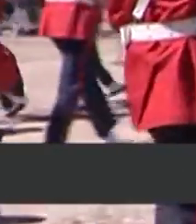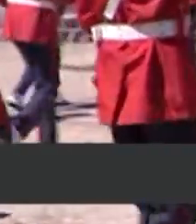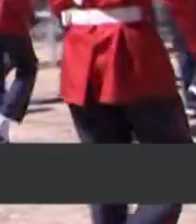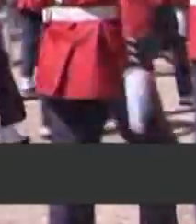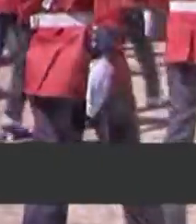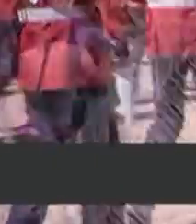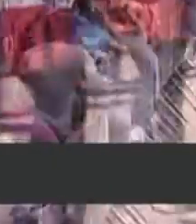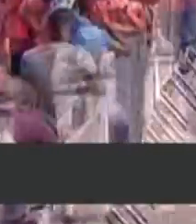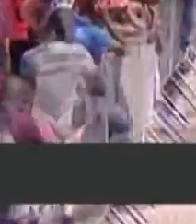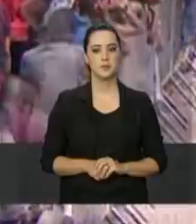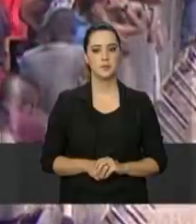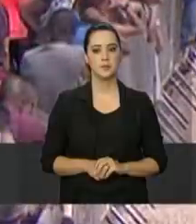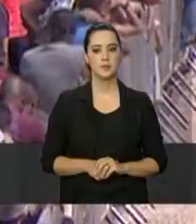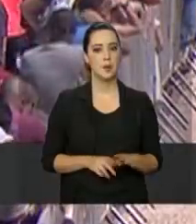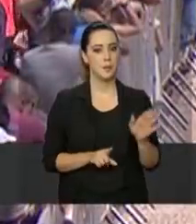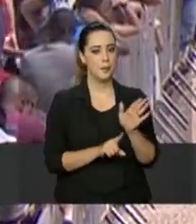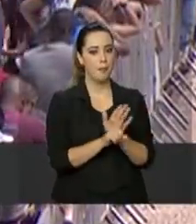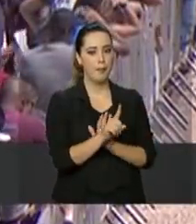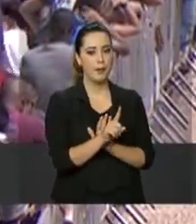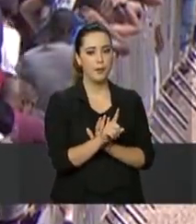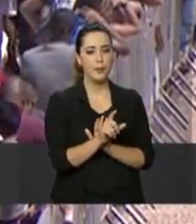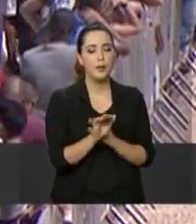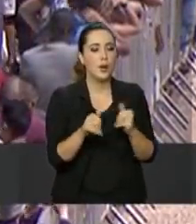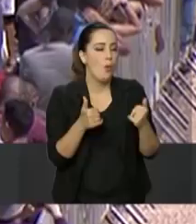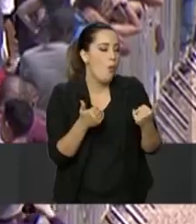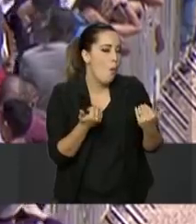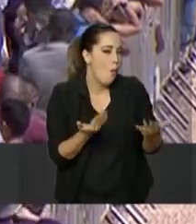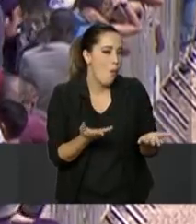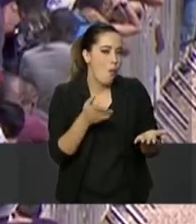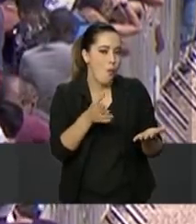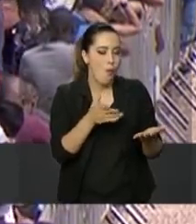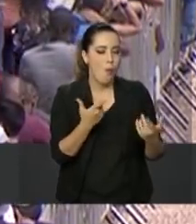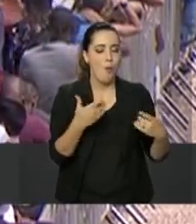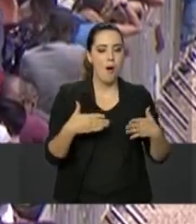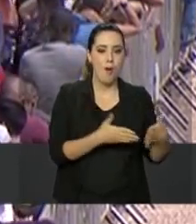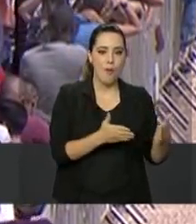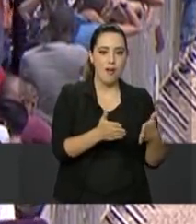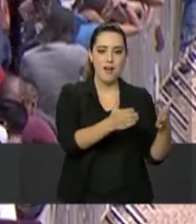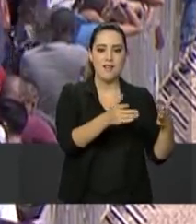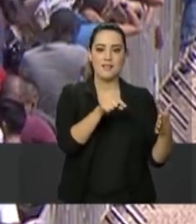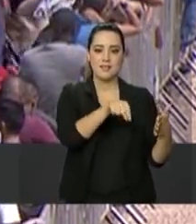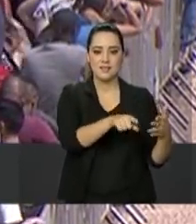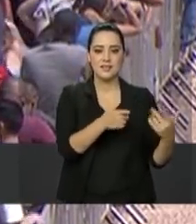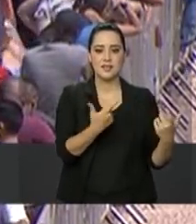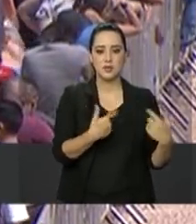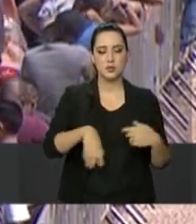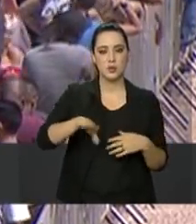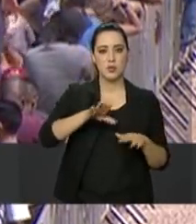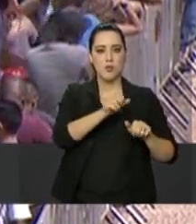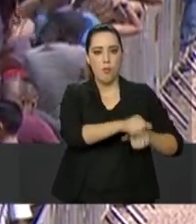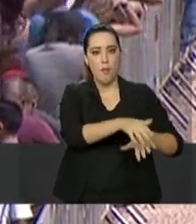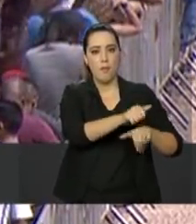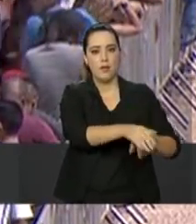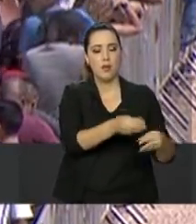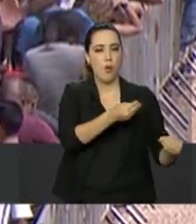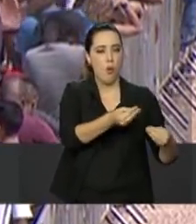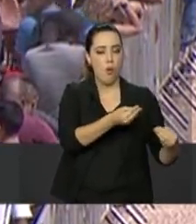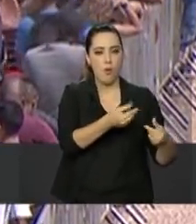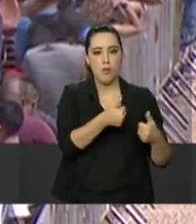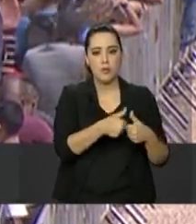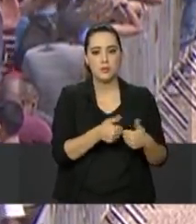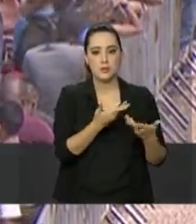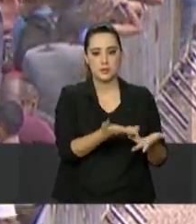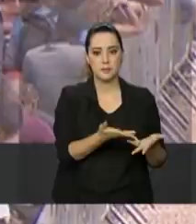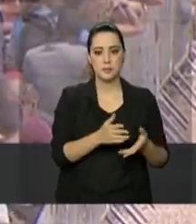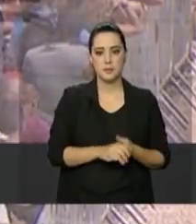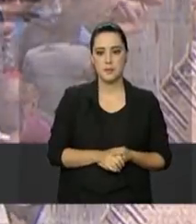Comandante Anderson, qual está sendo o percurso deste desfile? Nós podemos